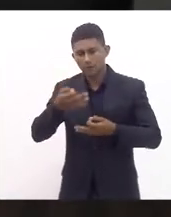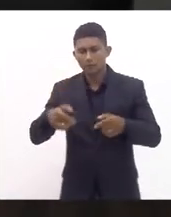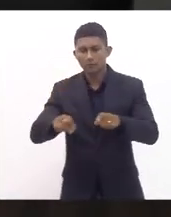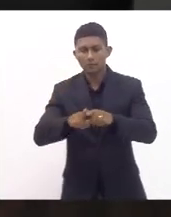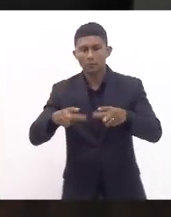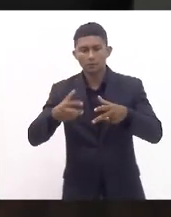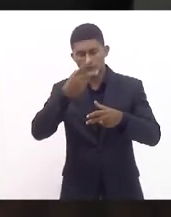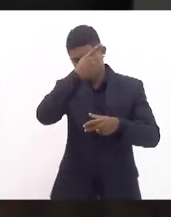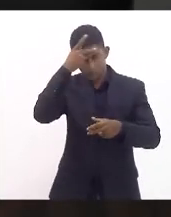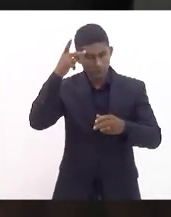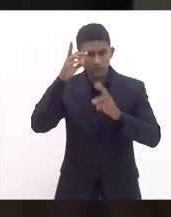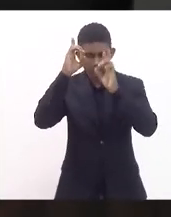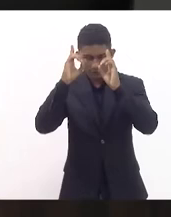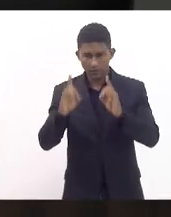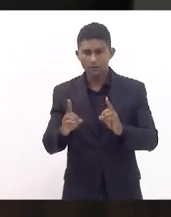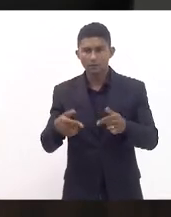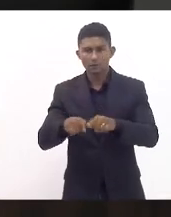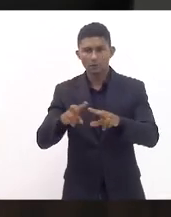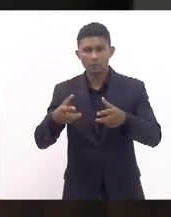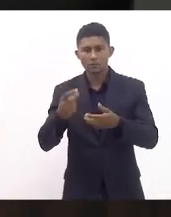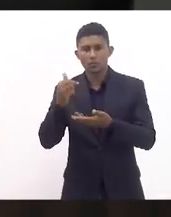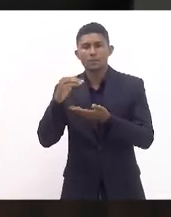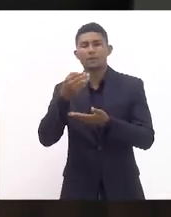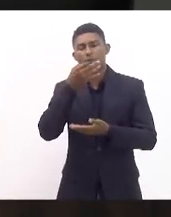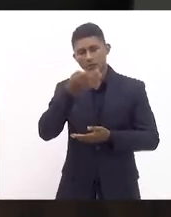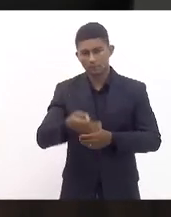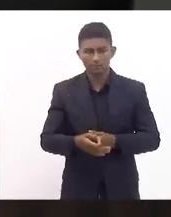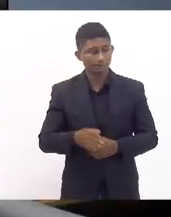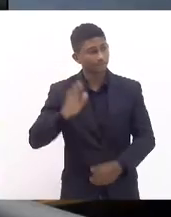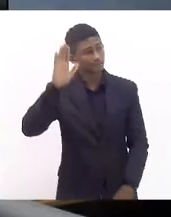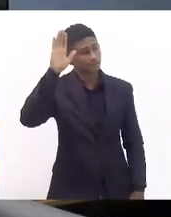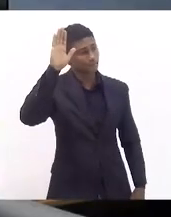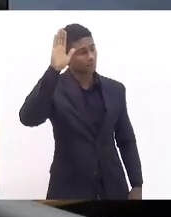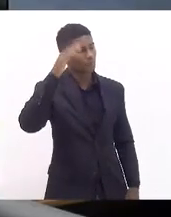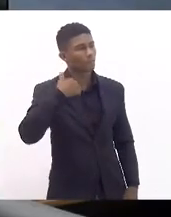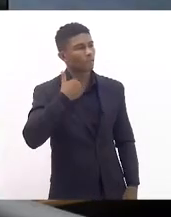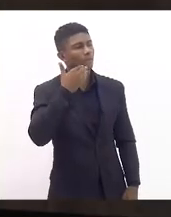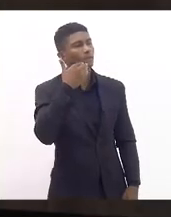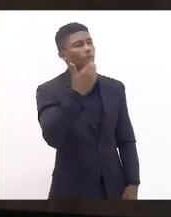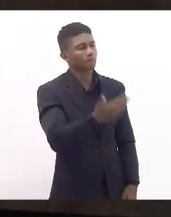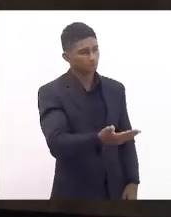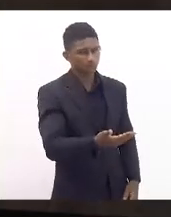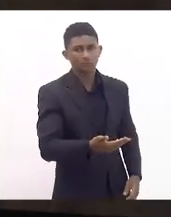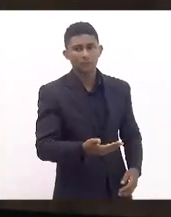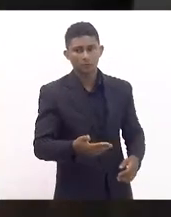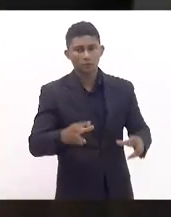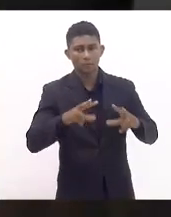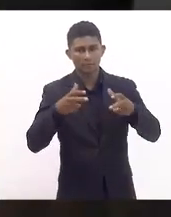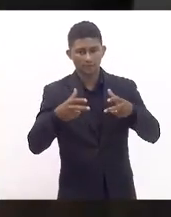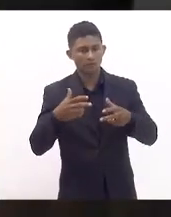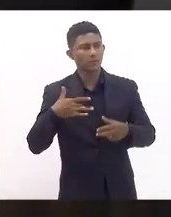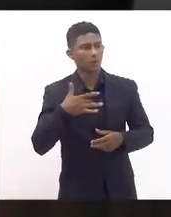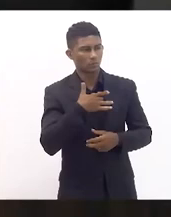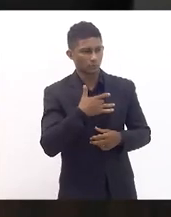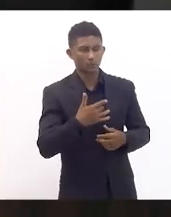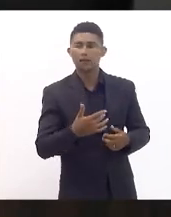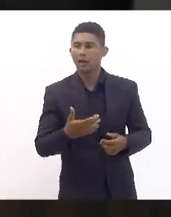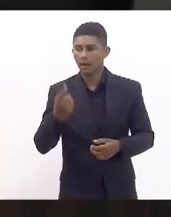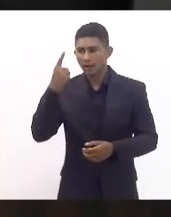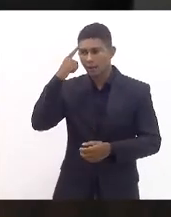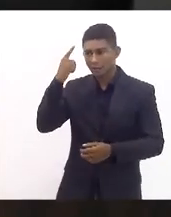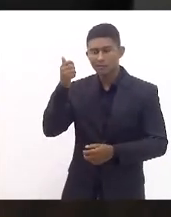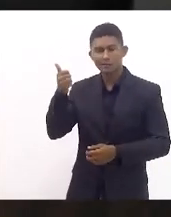de orçamento. Presidente, uma questão de ordem. Pedi a Vossa Excelência para incluir a Comissão defiro, de Saúde. Defiro, Vossa Excelência, bem